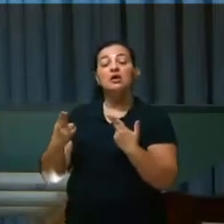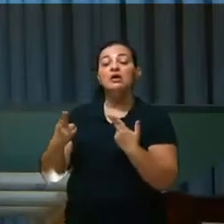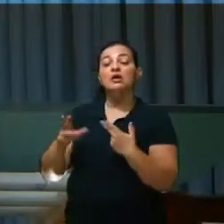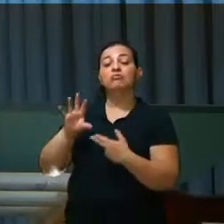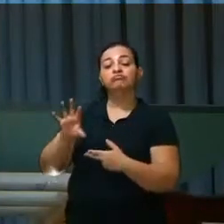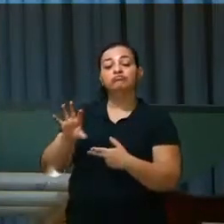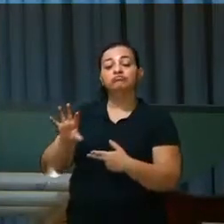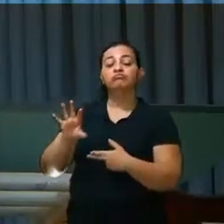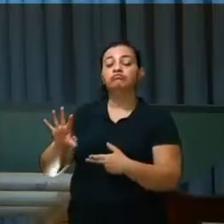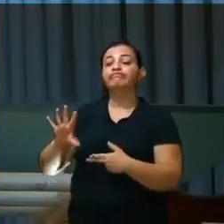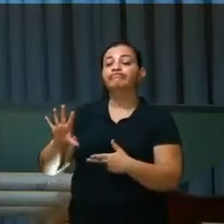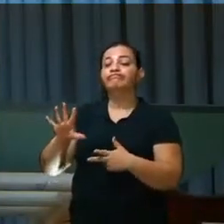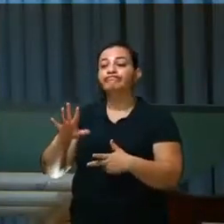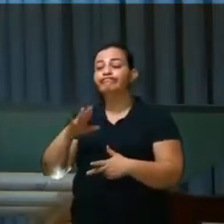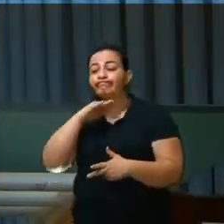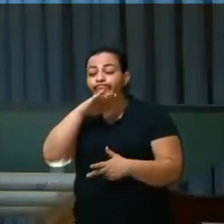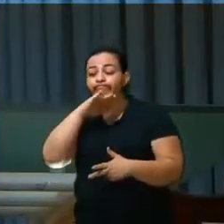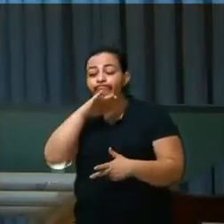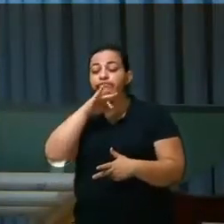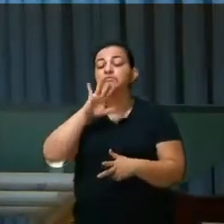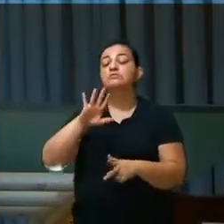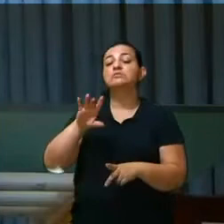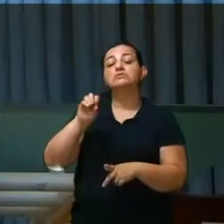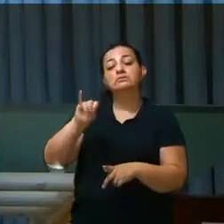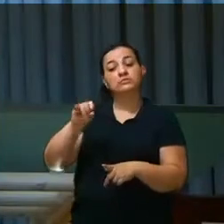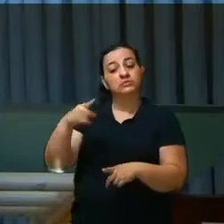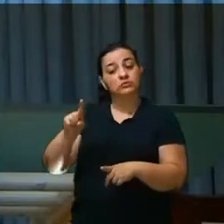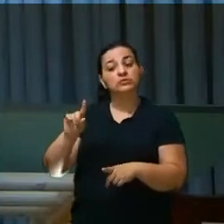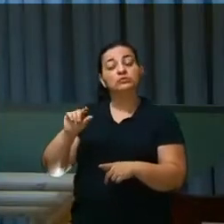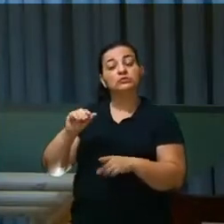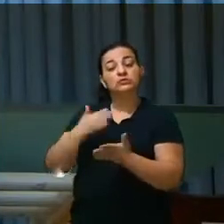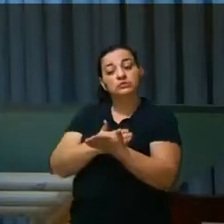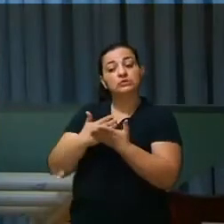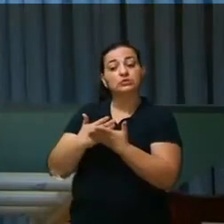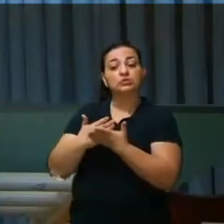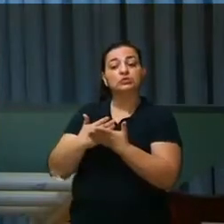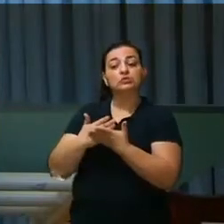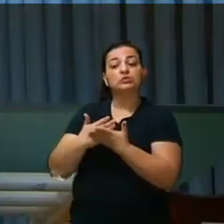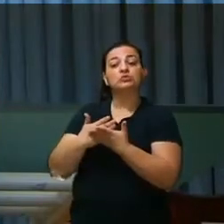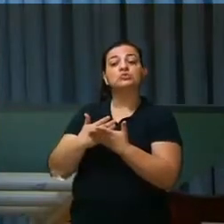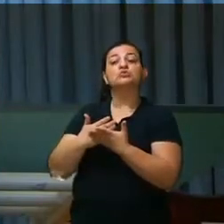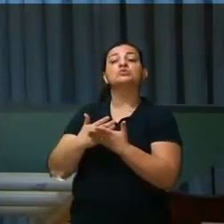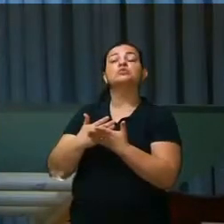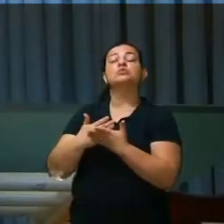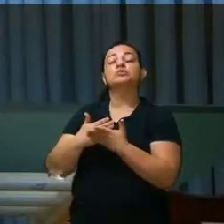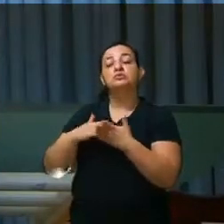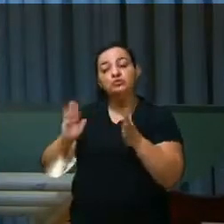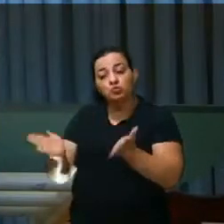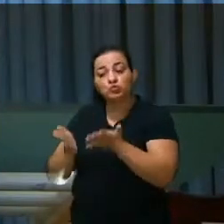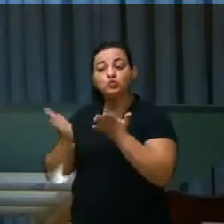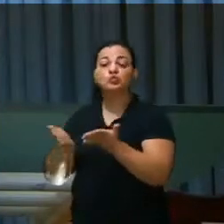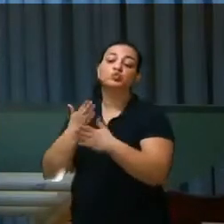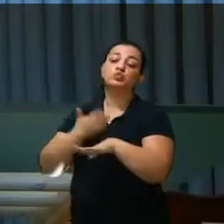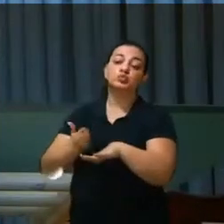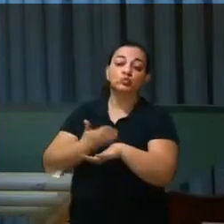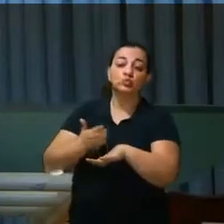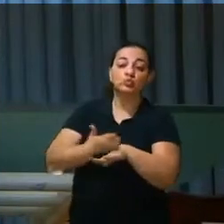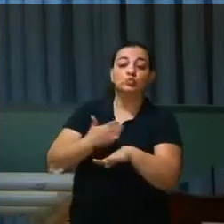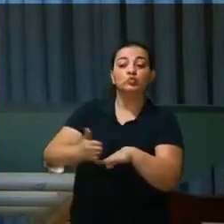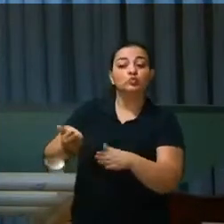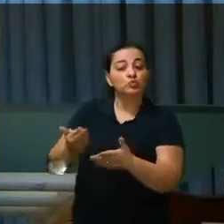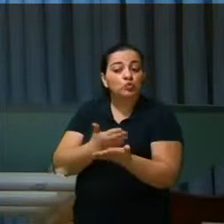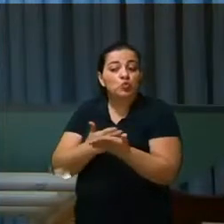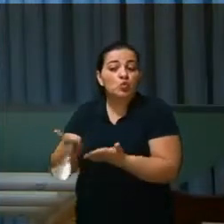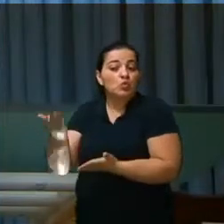numa situação precária sim você pode começar a regar a praticar as primeiras